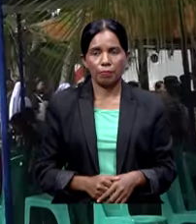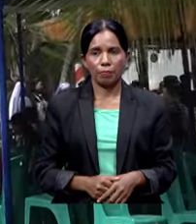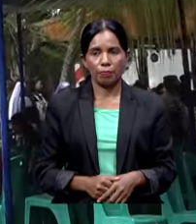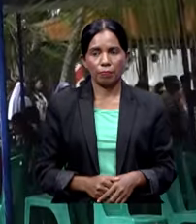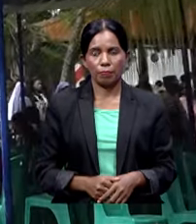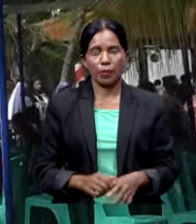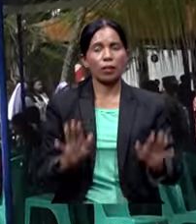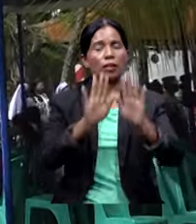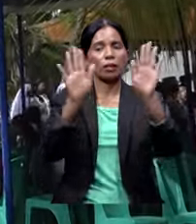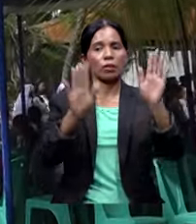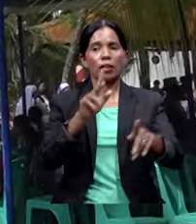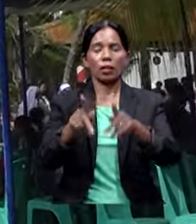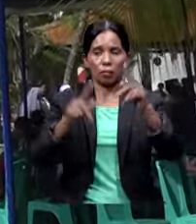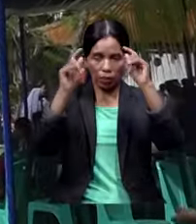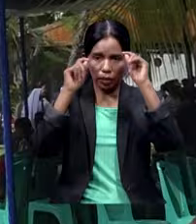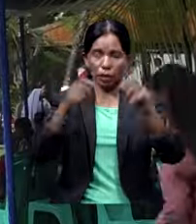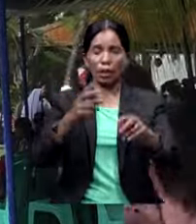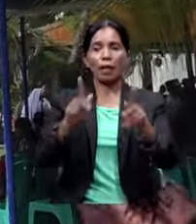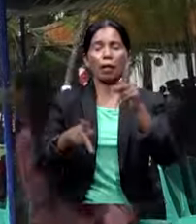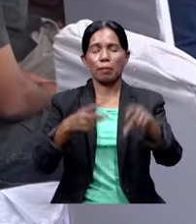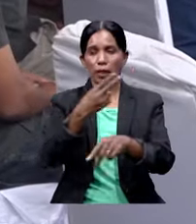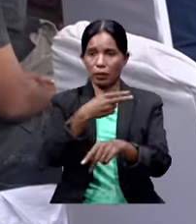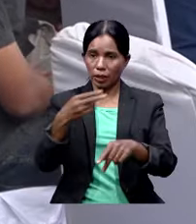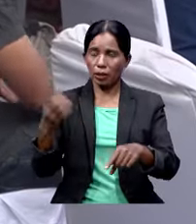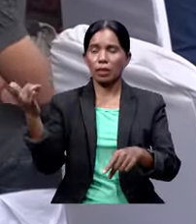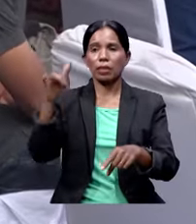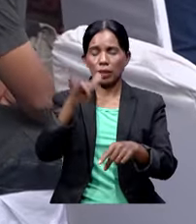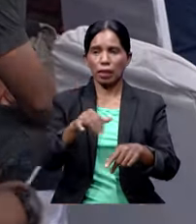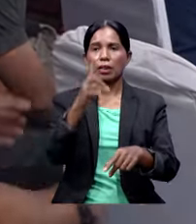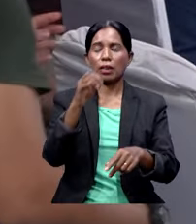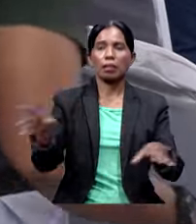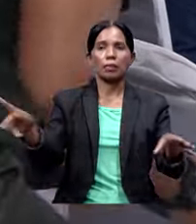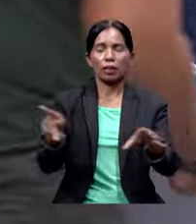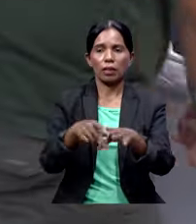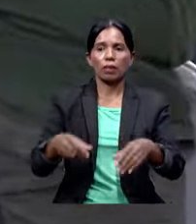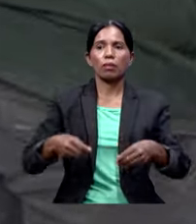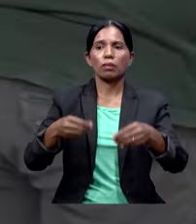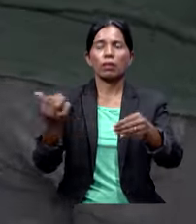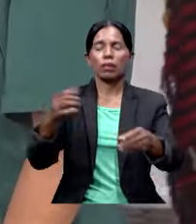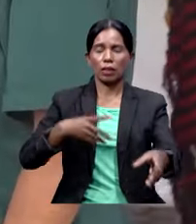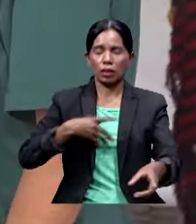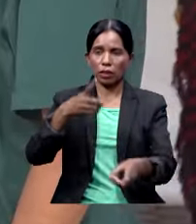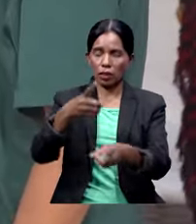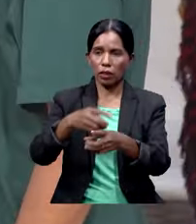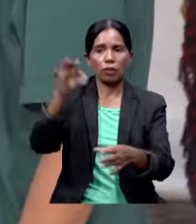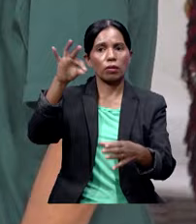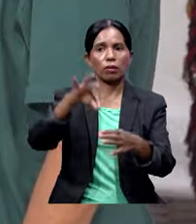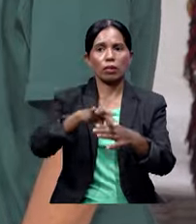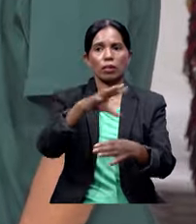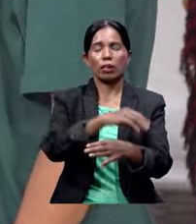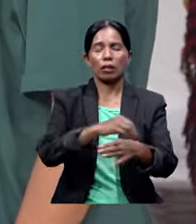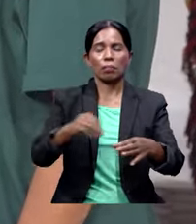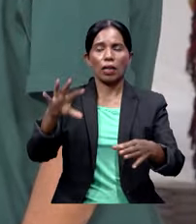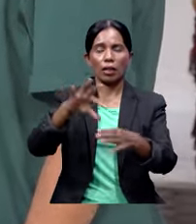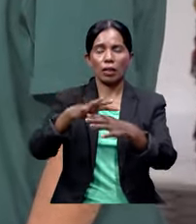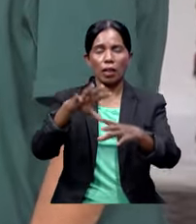Ia domingo ne, cidadão Indonésia sira na Behela e Hadili se participa hori exerce sirania direito voto ba eleição presidencial